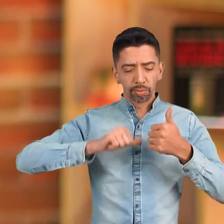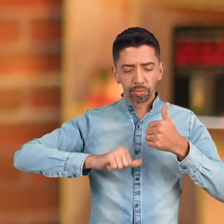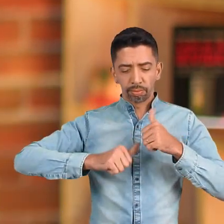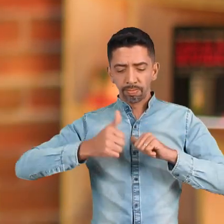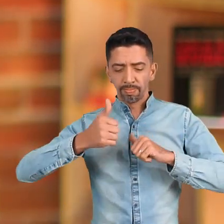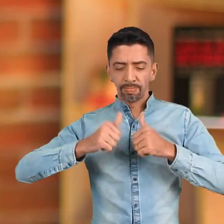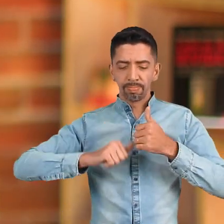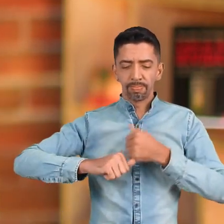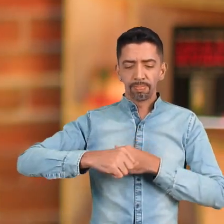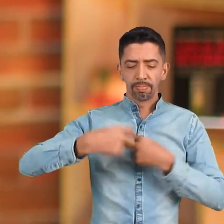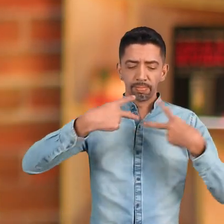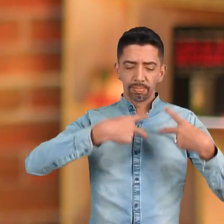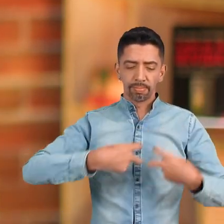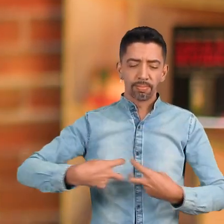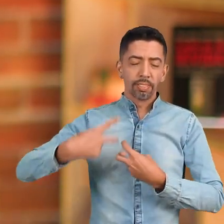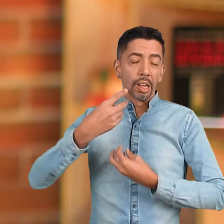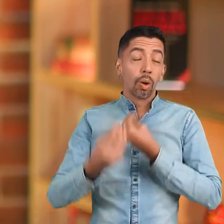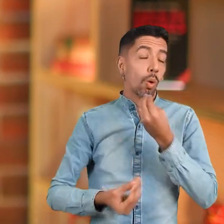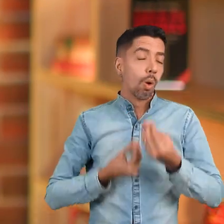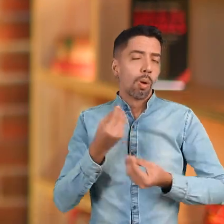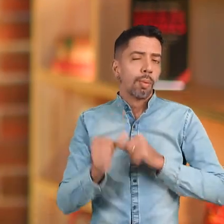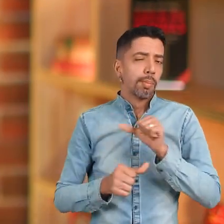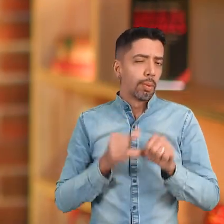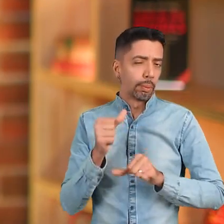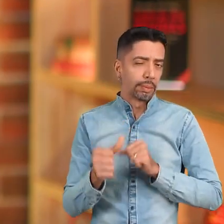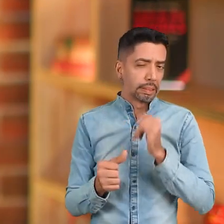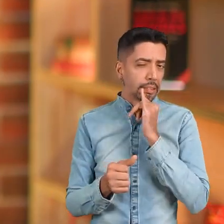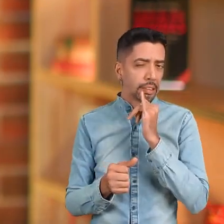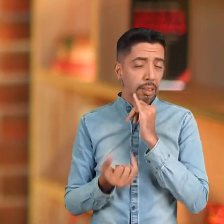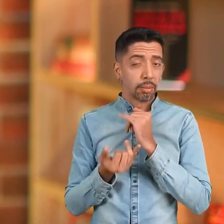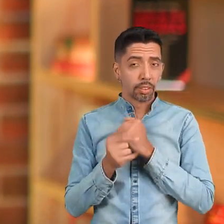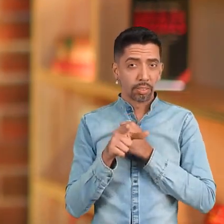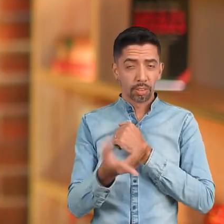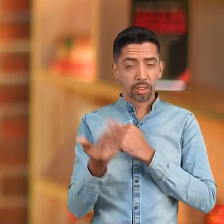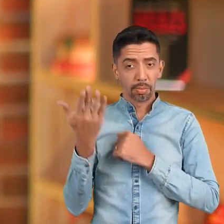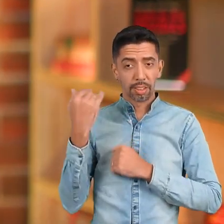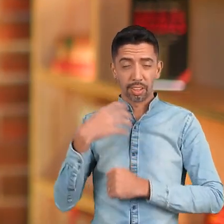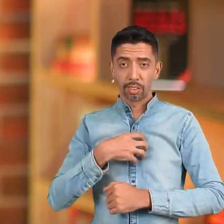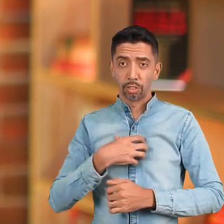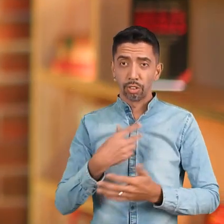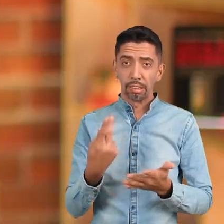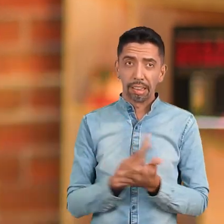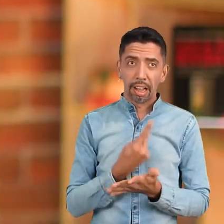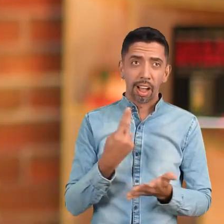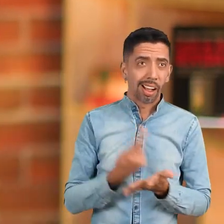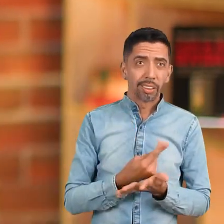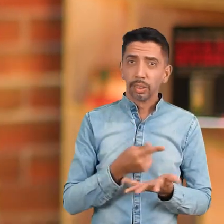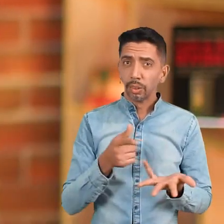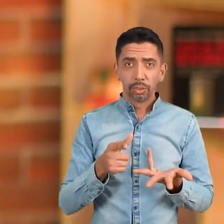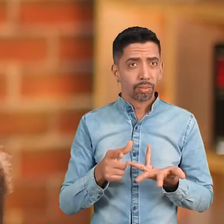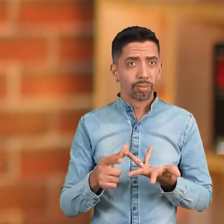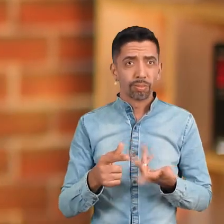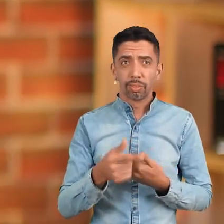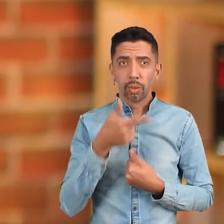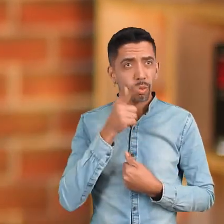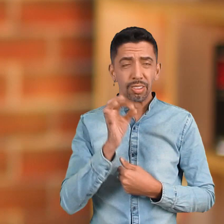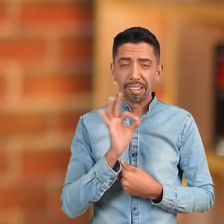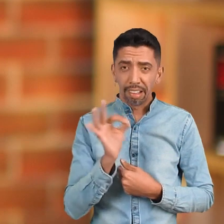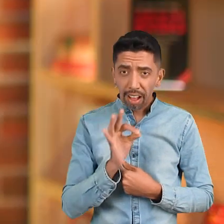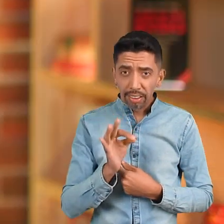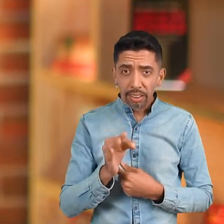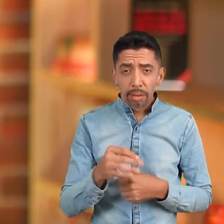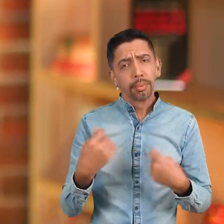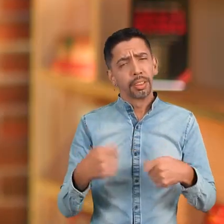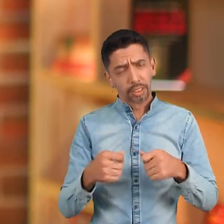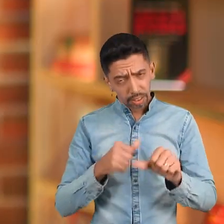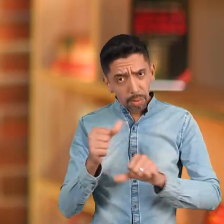podemos mudar o jeito de fazer. Se antes fazia de um jeito e não dava certo, por que não começar de um jeito